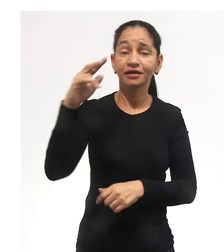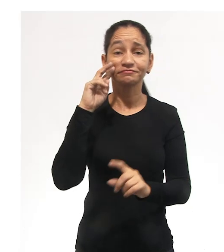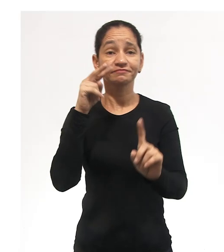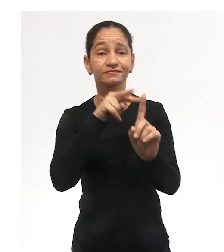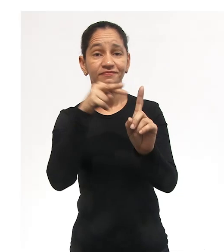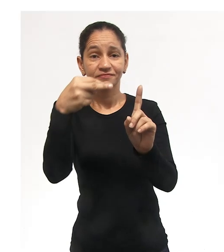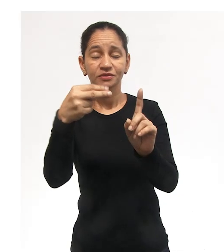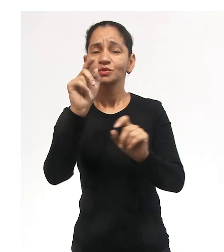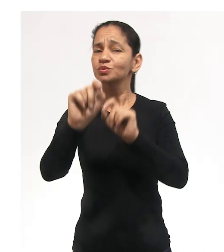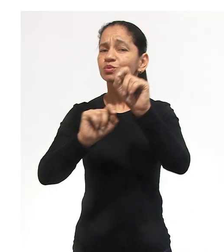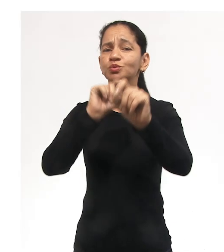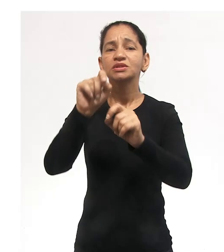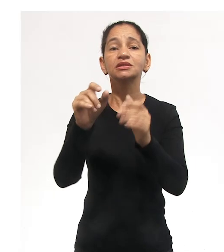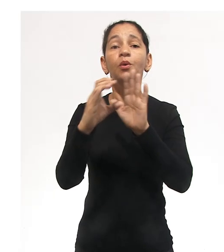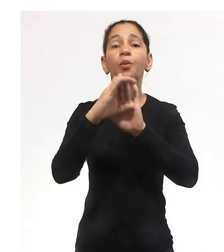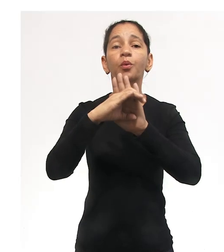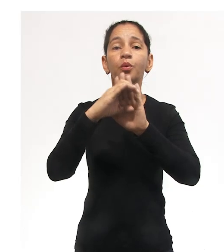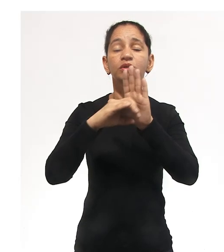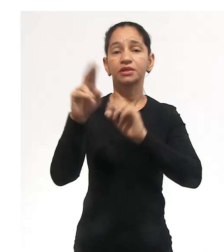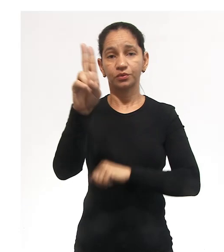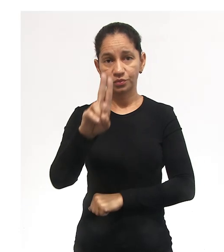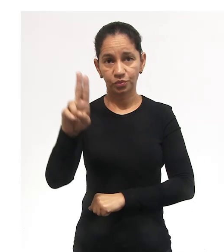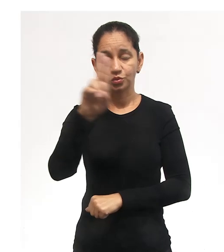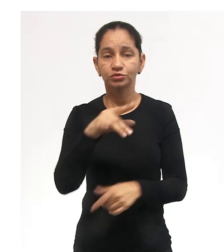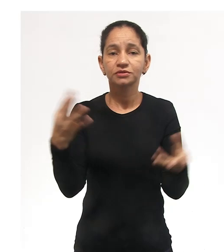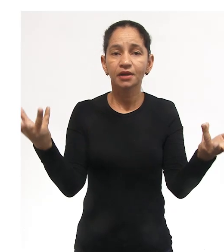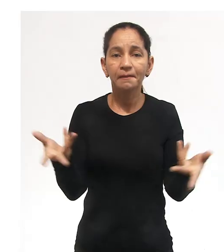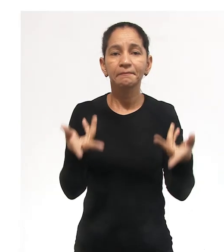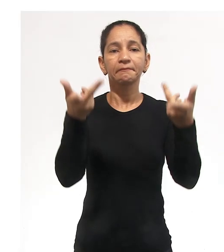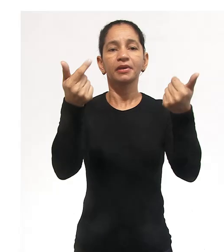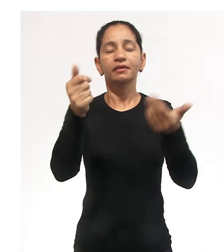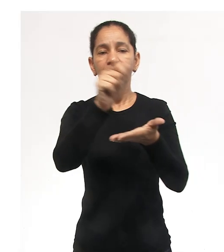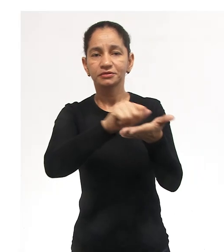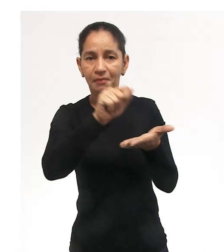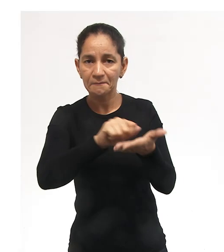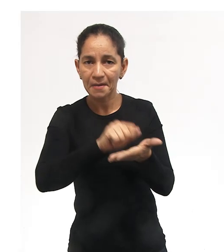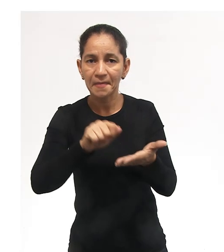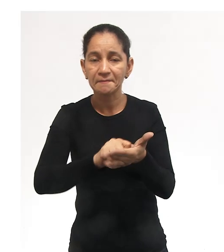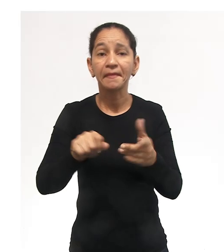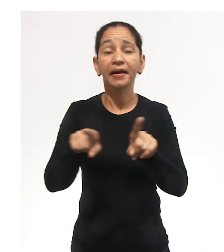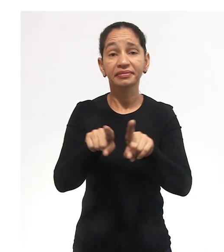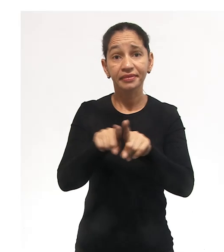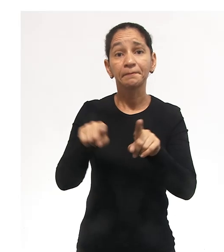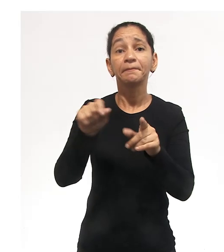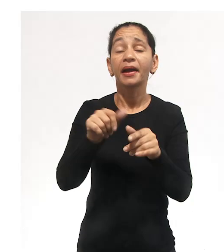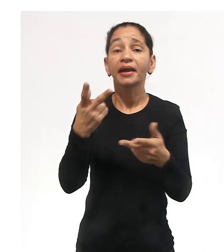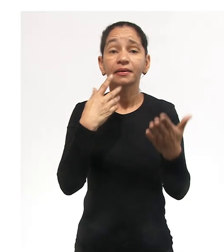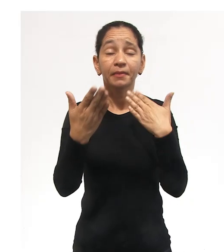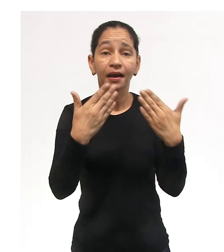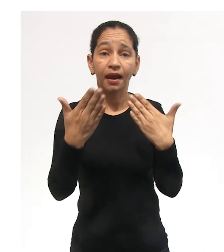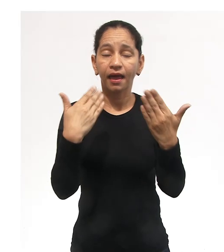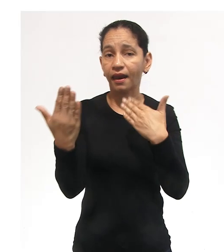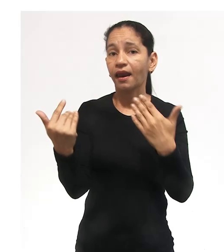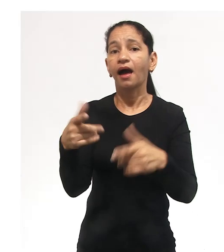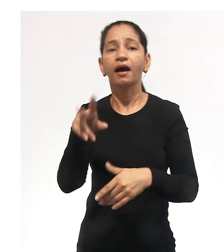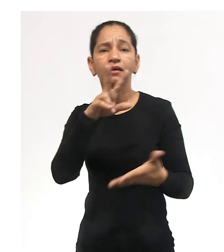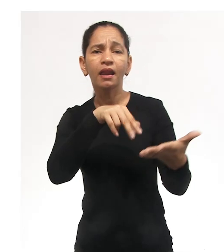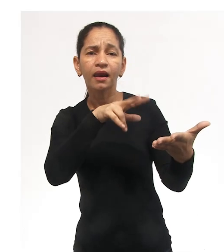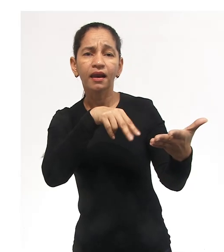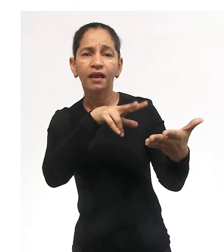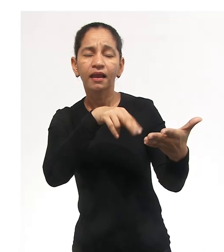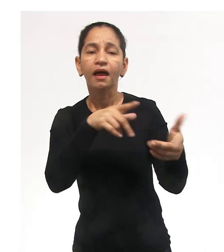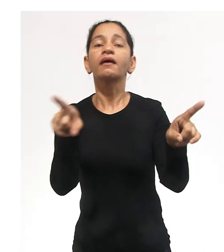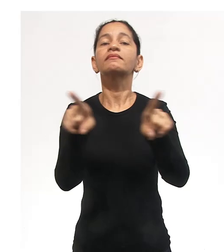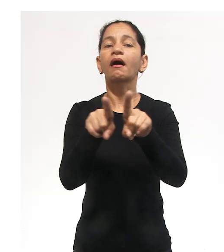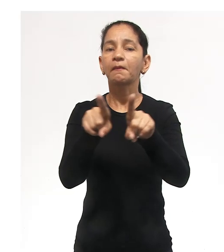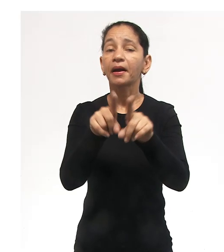visão dela, o que é o letramento? É o uso de habilidades da escrita e da leitura no âmbito social, participar